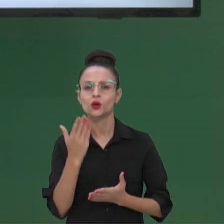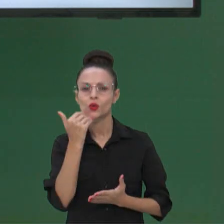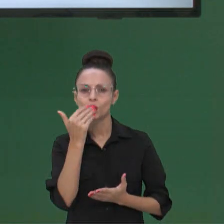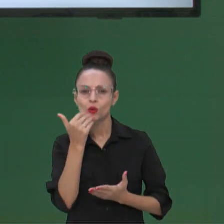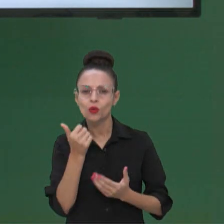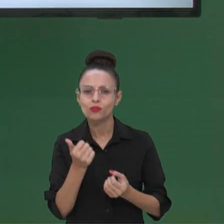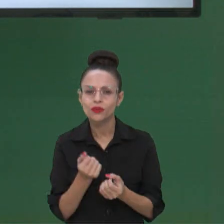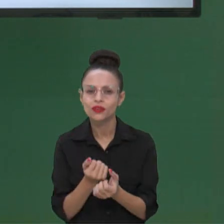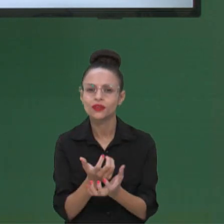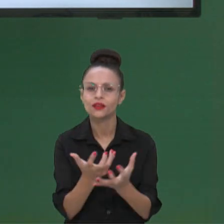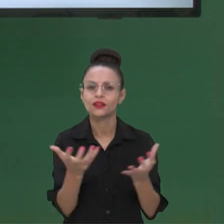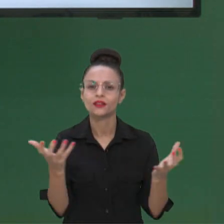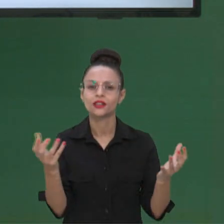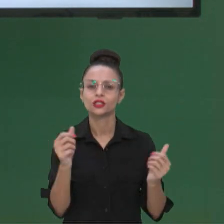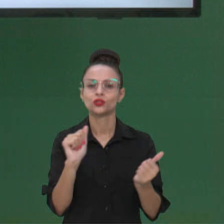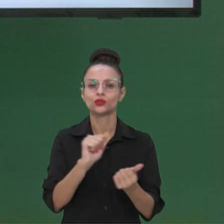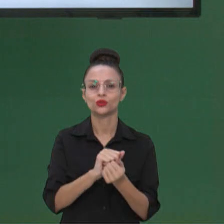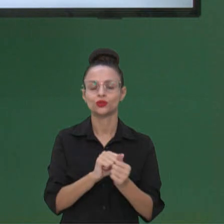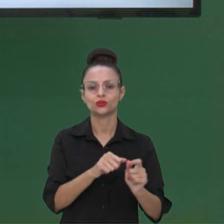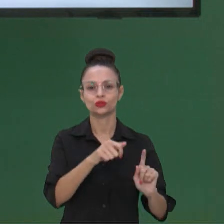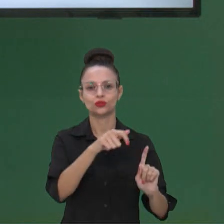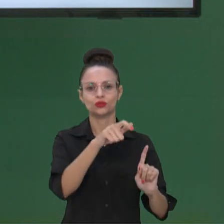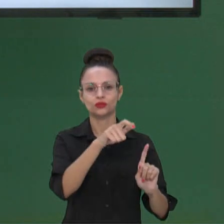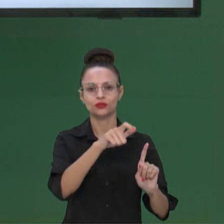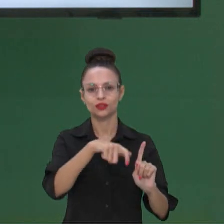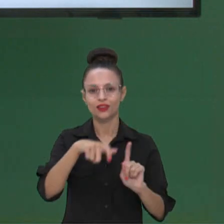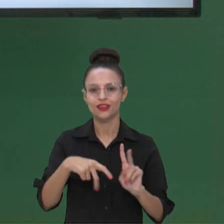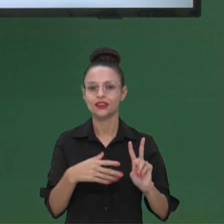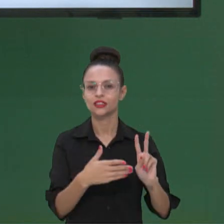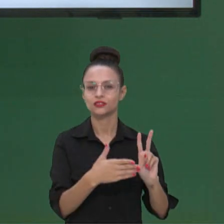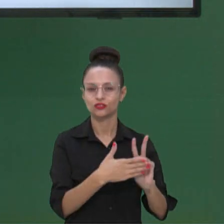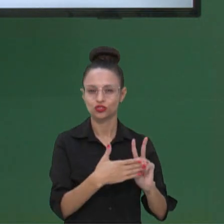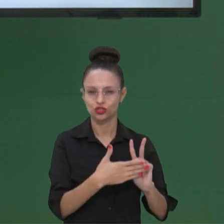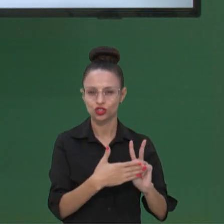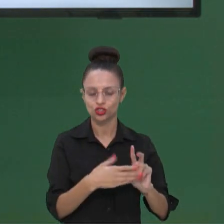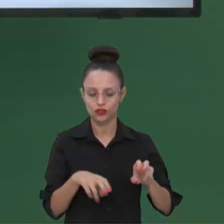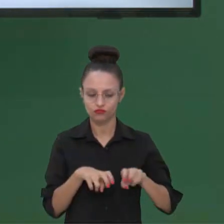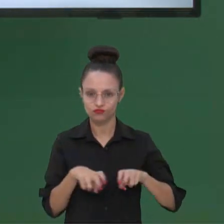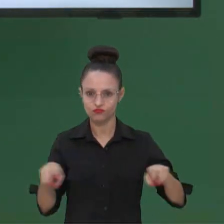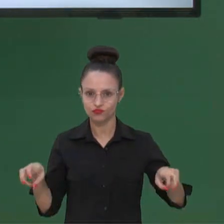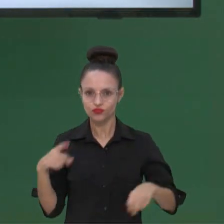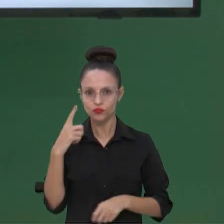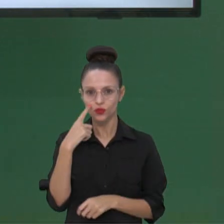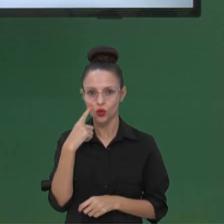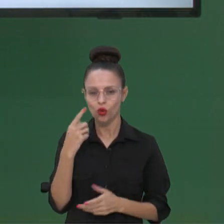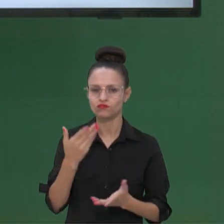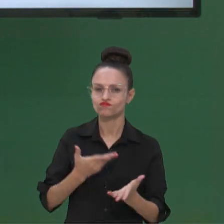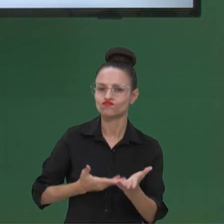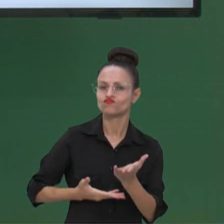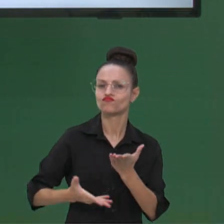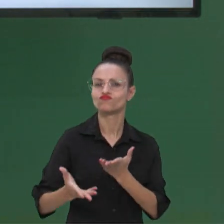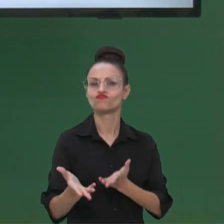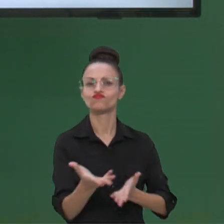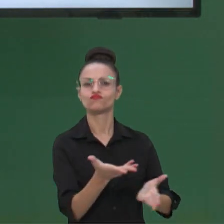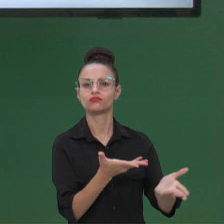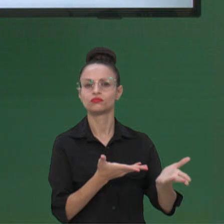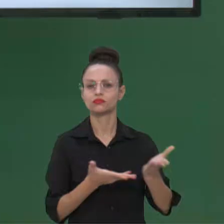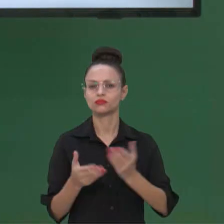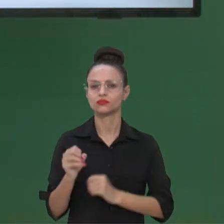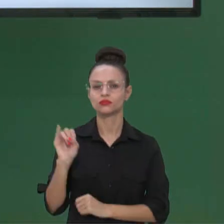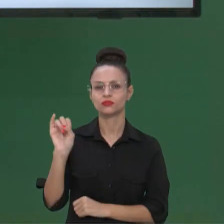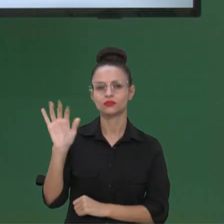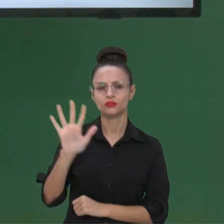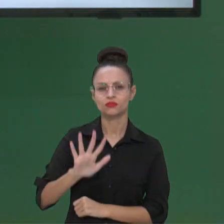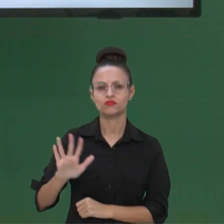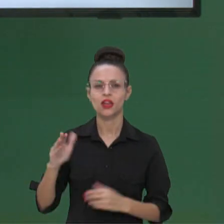com indígenas aqui nessa imagem, os indígenas sentados. Então você tem uma imagem de harmonia, uma imagem